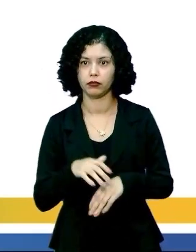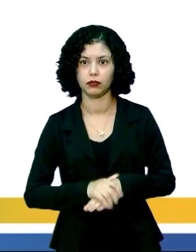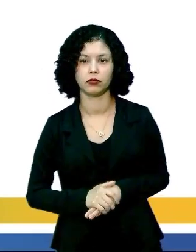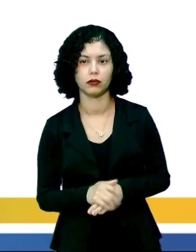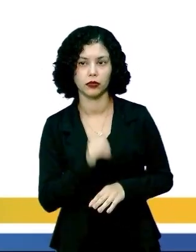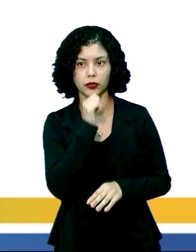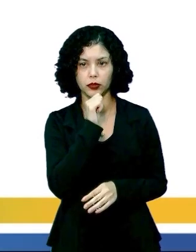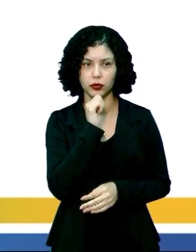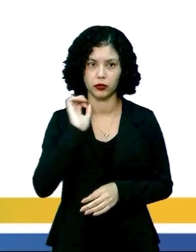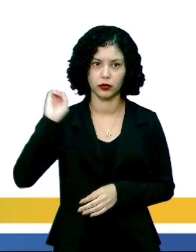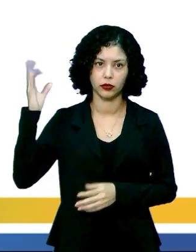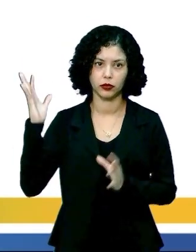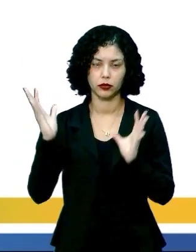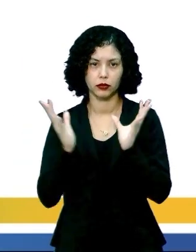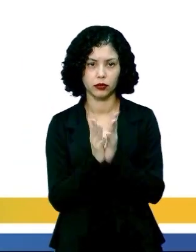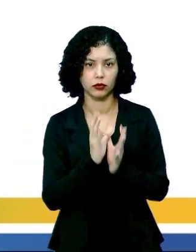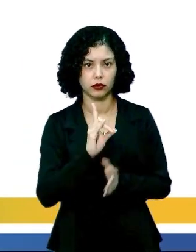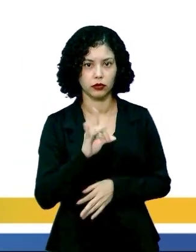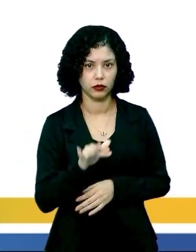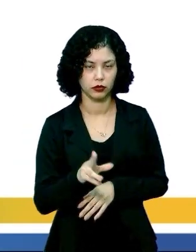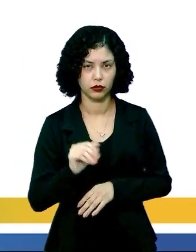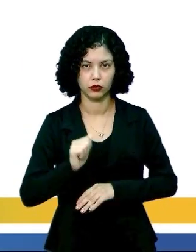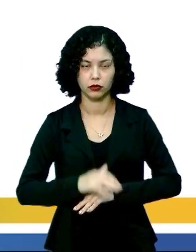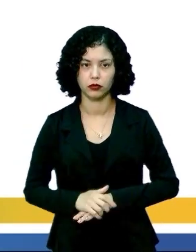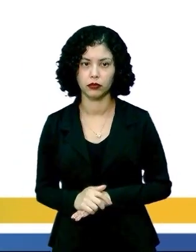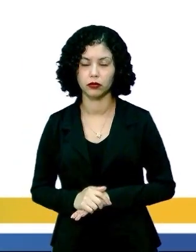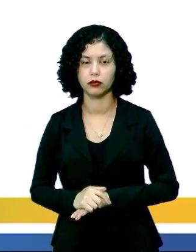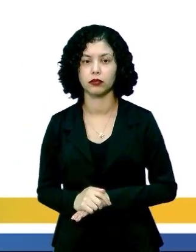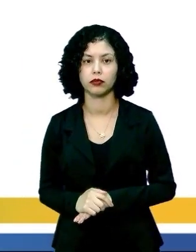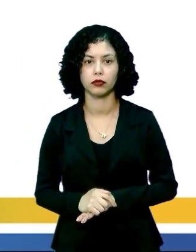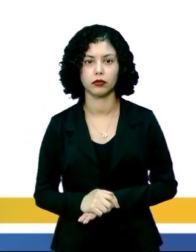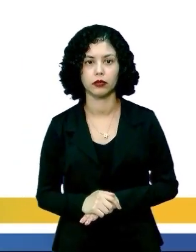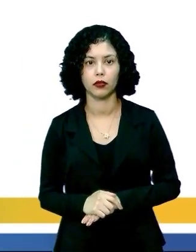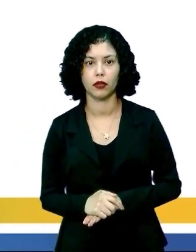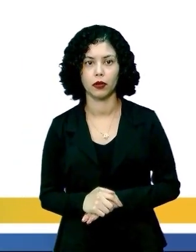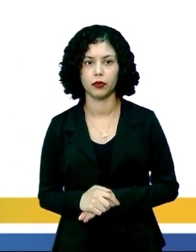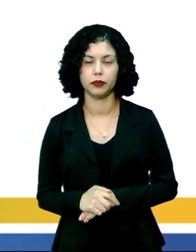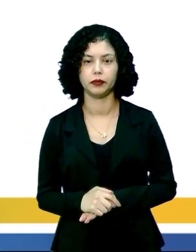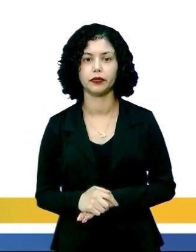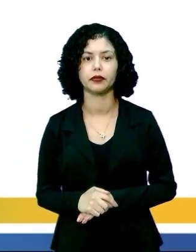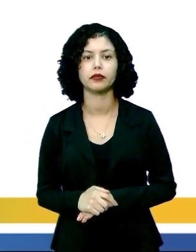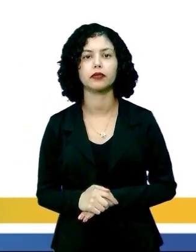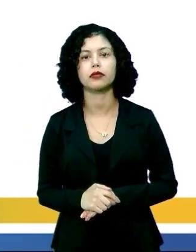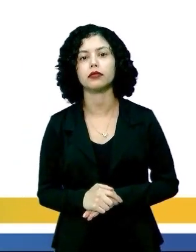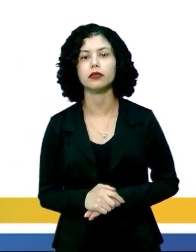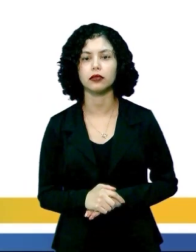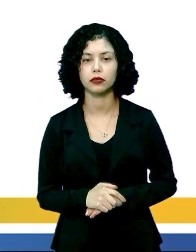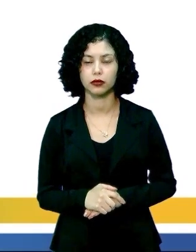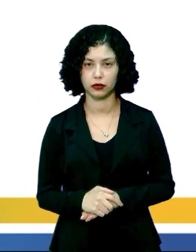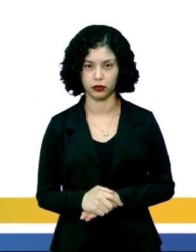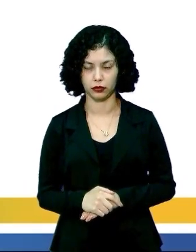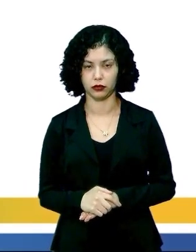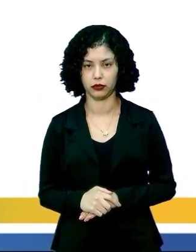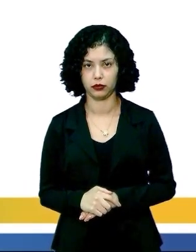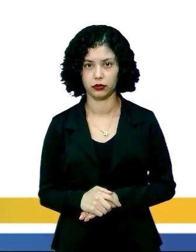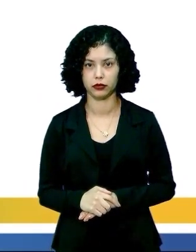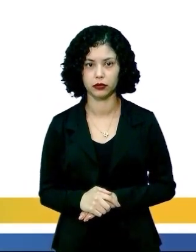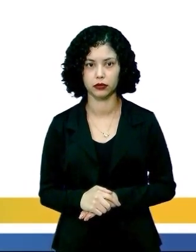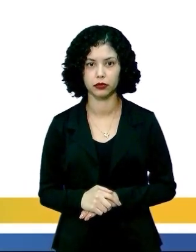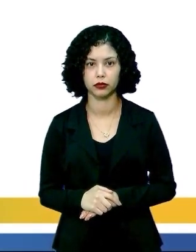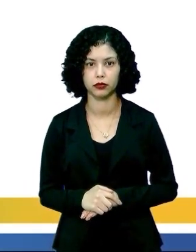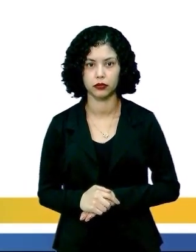do contradomínio possua apenas uma correspondência com o conjunto domínio.